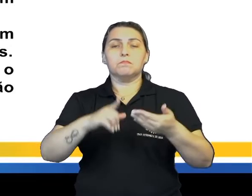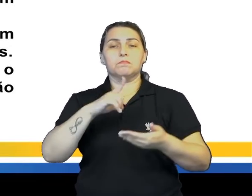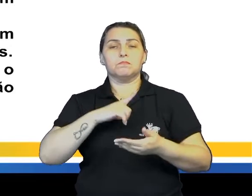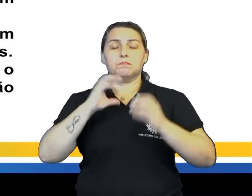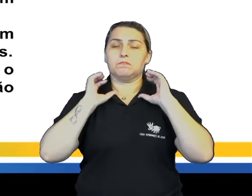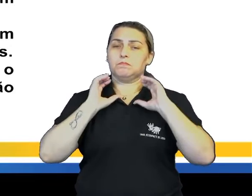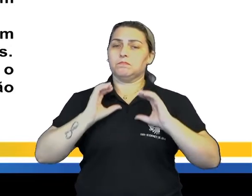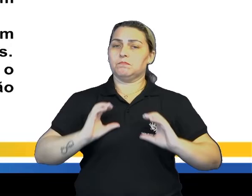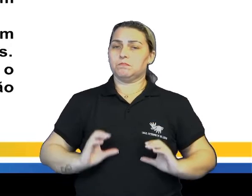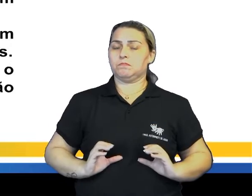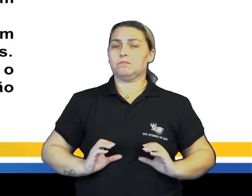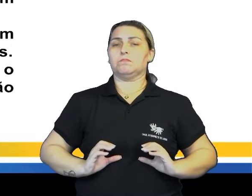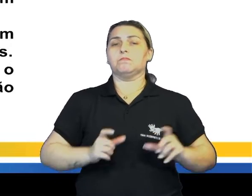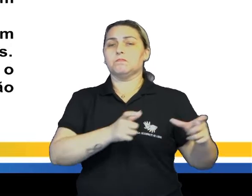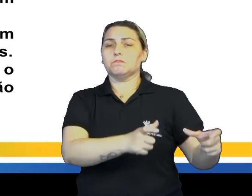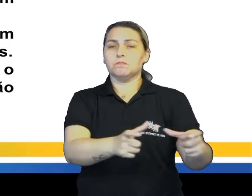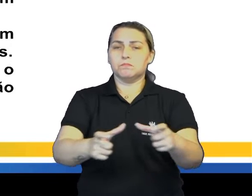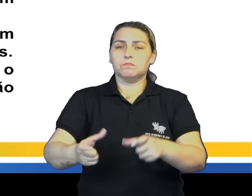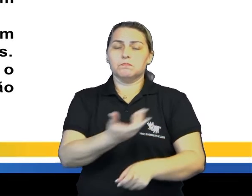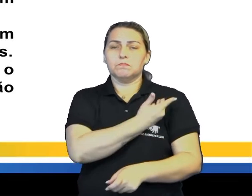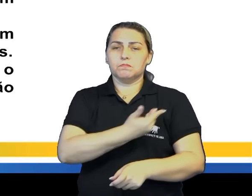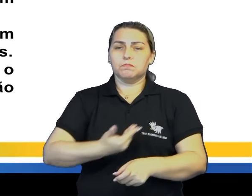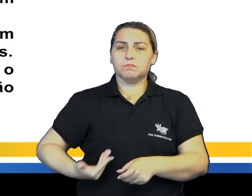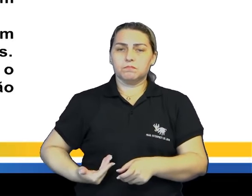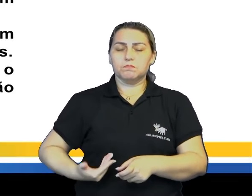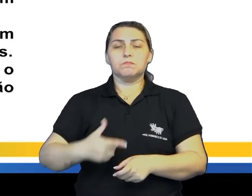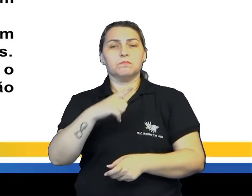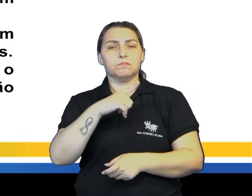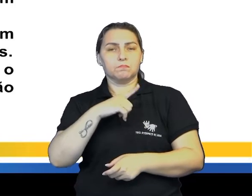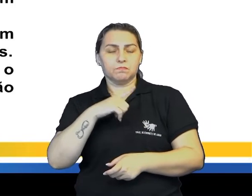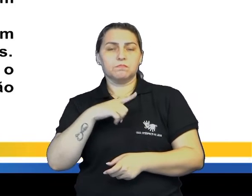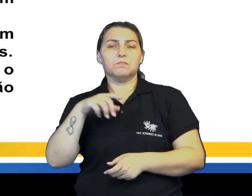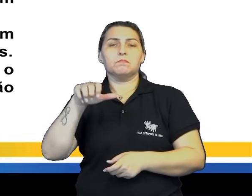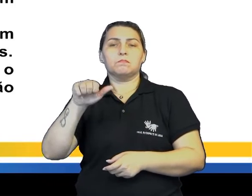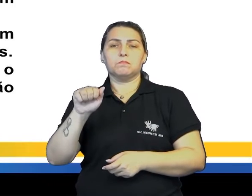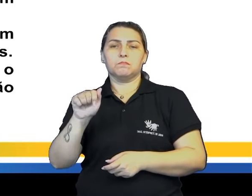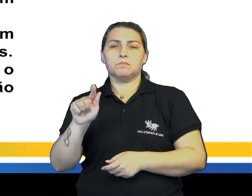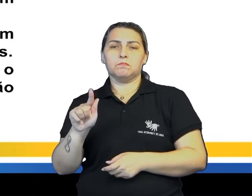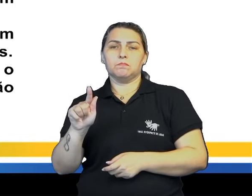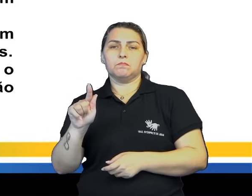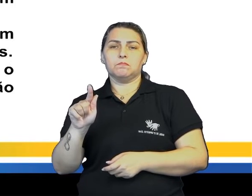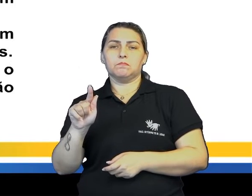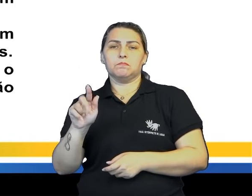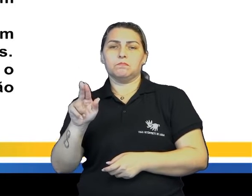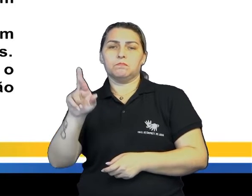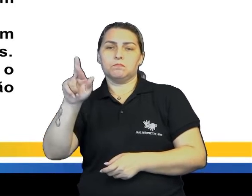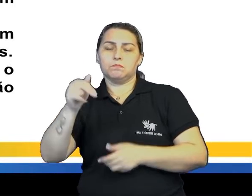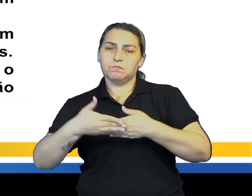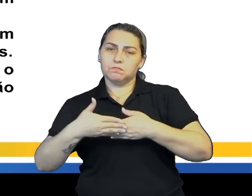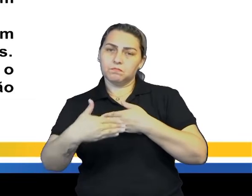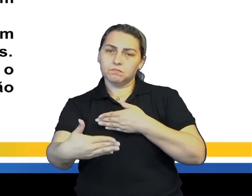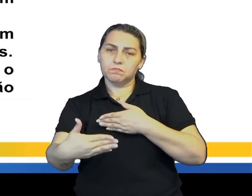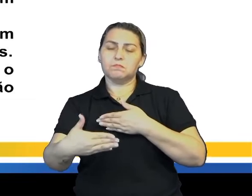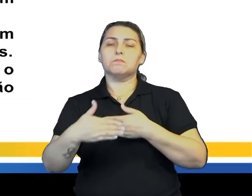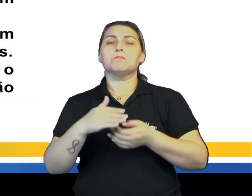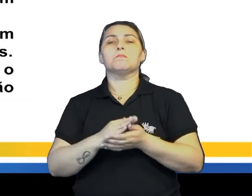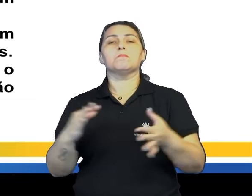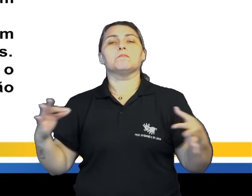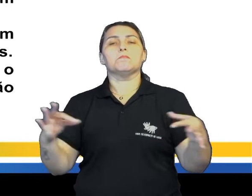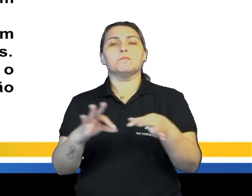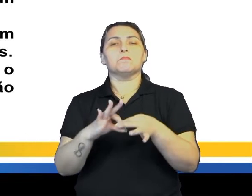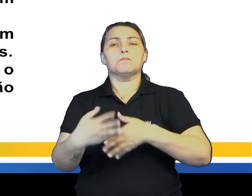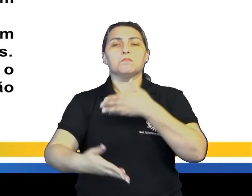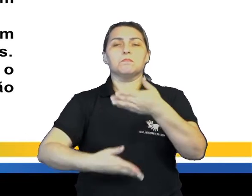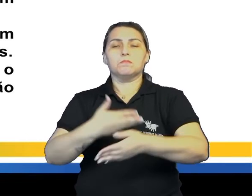os cidadãos nos locais públicos, que é a ágora que acabei de citar. Então, foi a partir dessas teias de